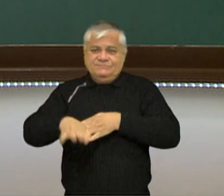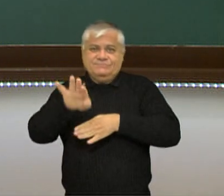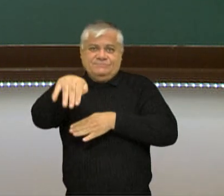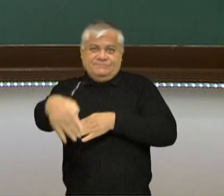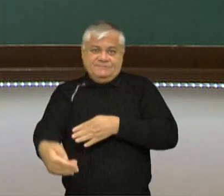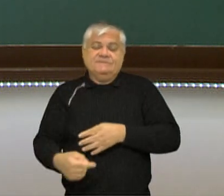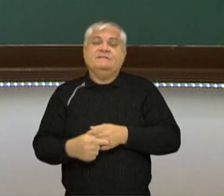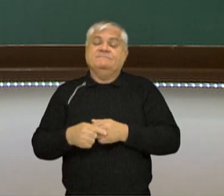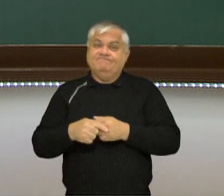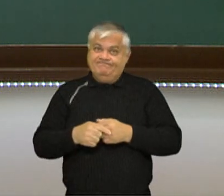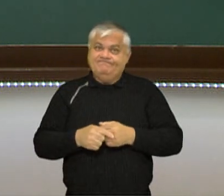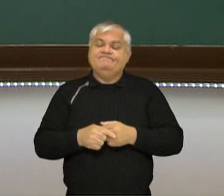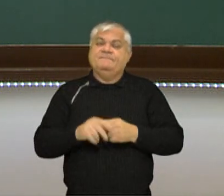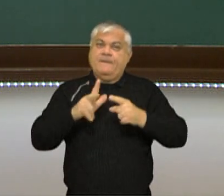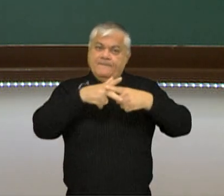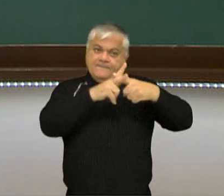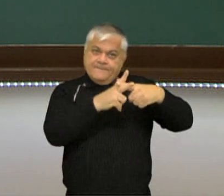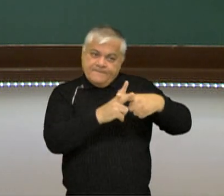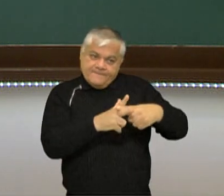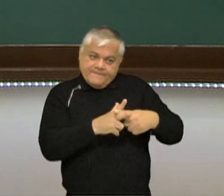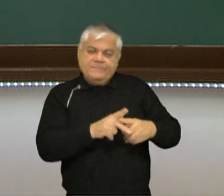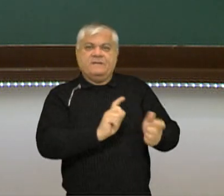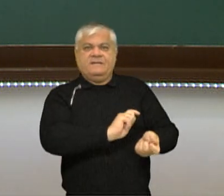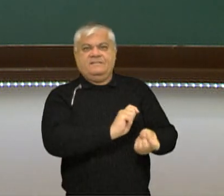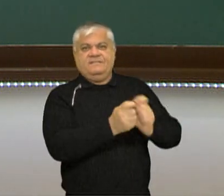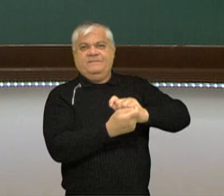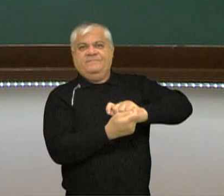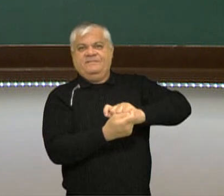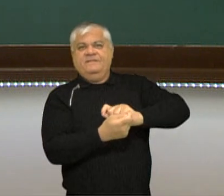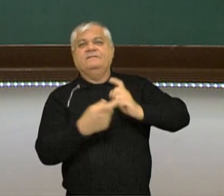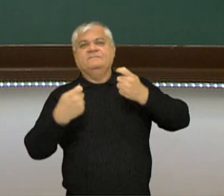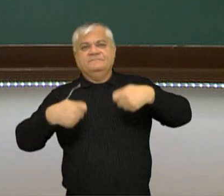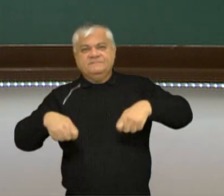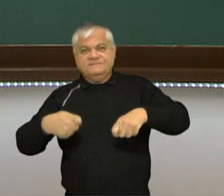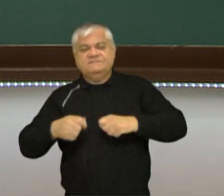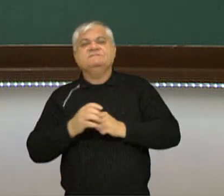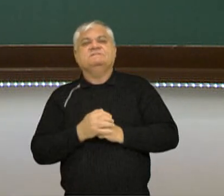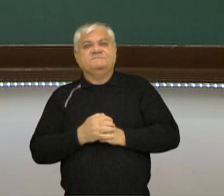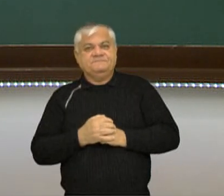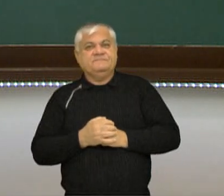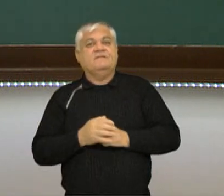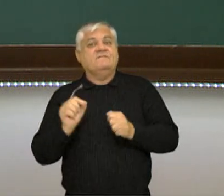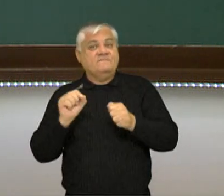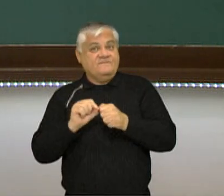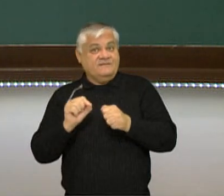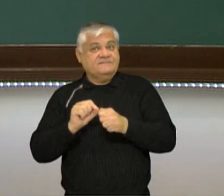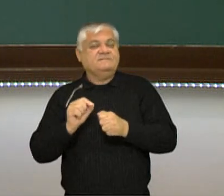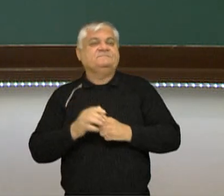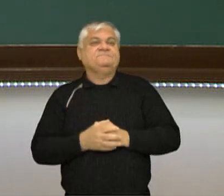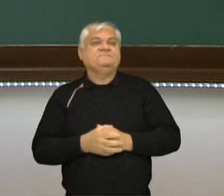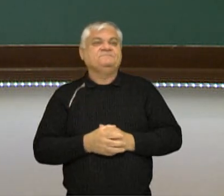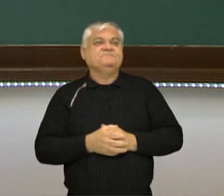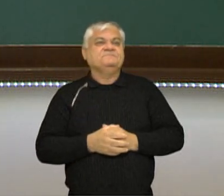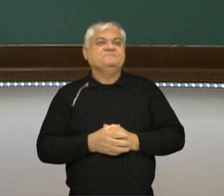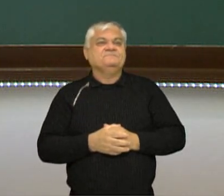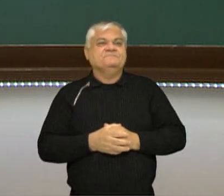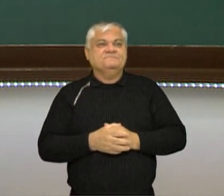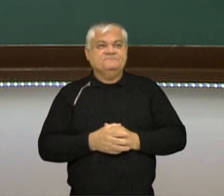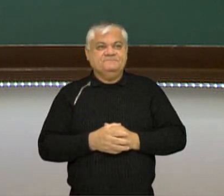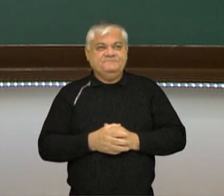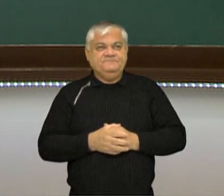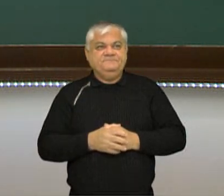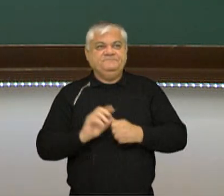as primeiras adaptações que foram necessárias serem realizadas nas bicicletas. Então olha lá,